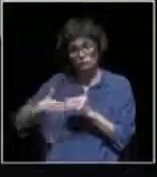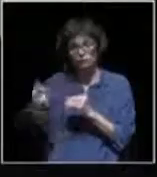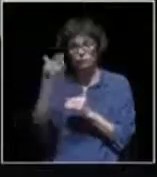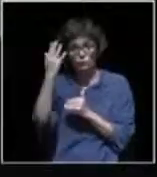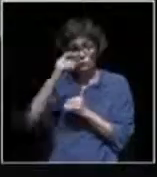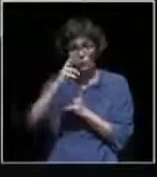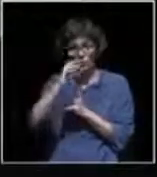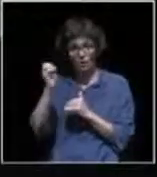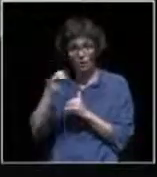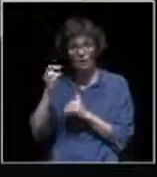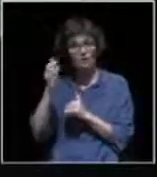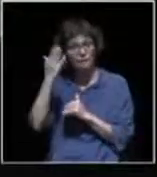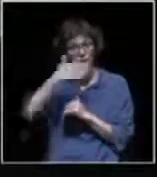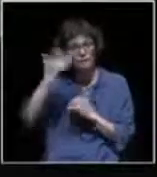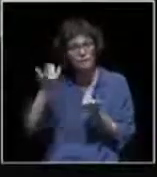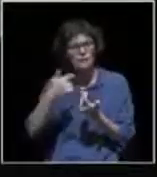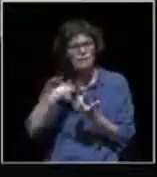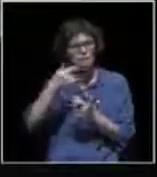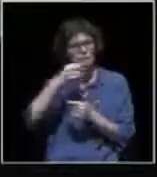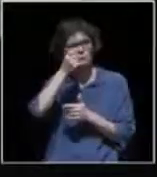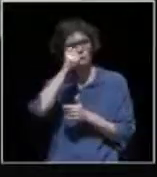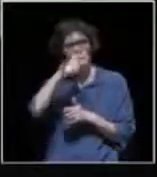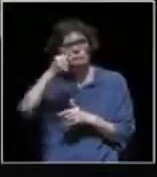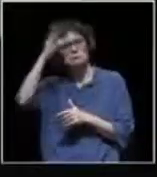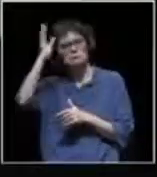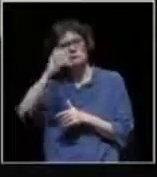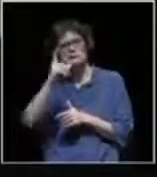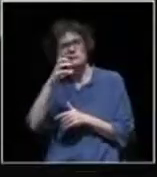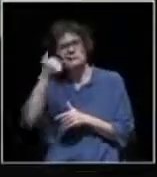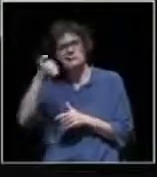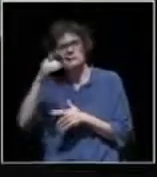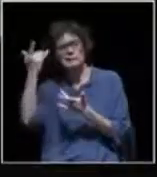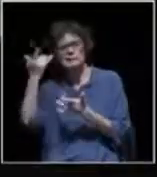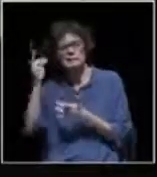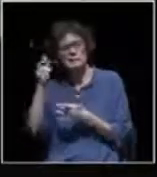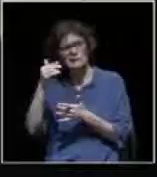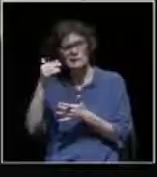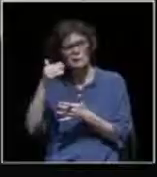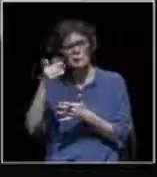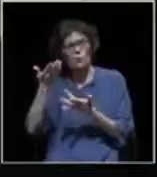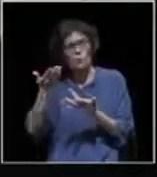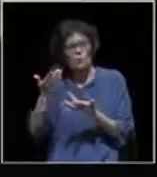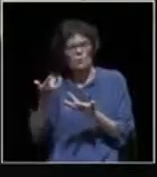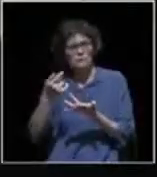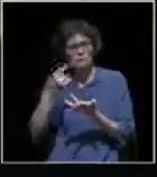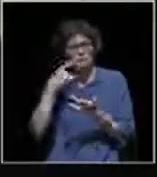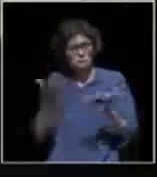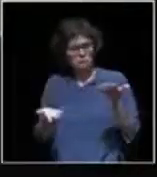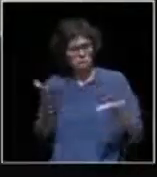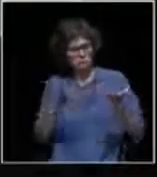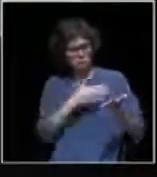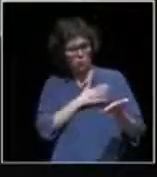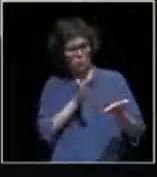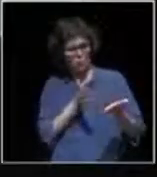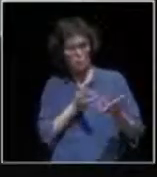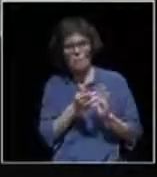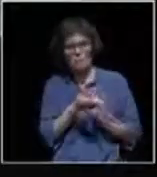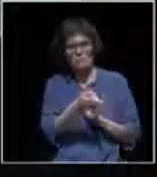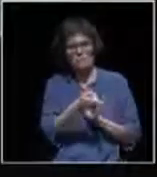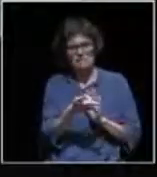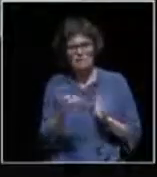para um utente com mais de 65 anos, quando comparado com o valor do passe de 15 euros que serve para a rede de Lisboa? Será este